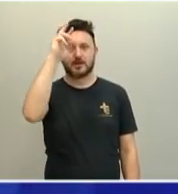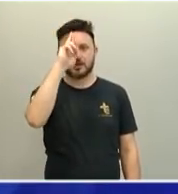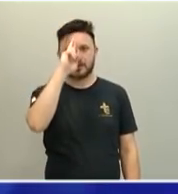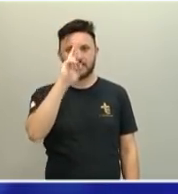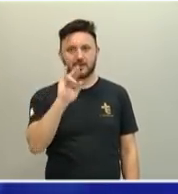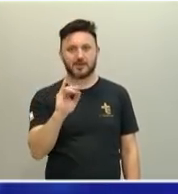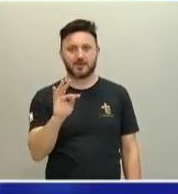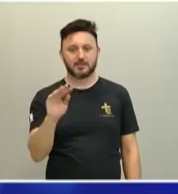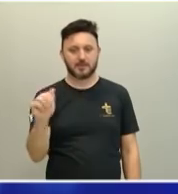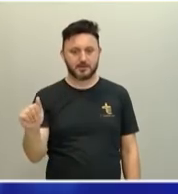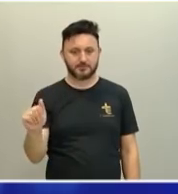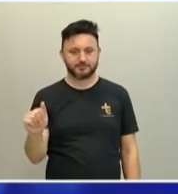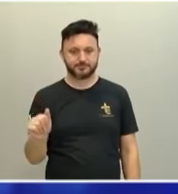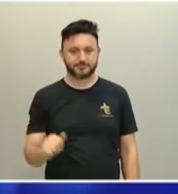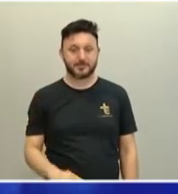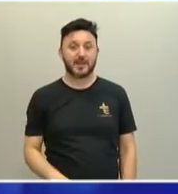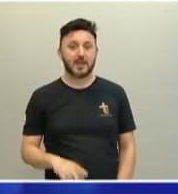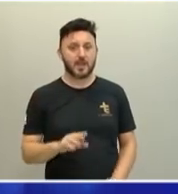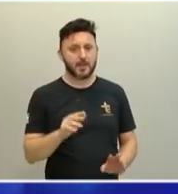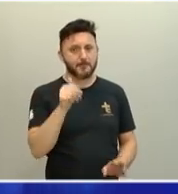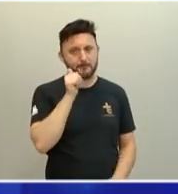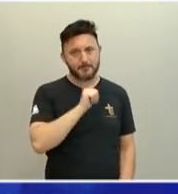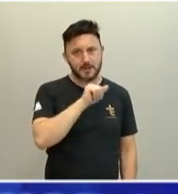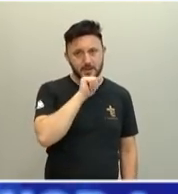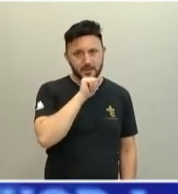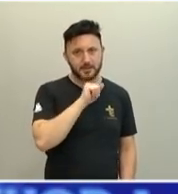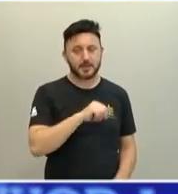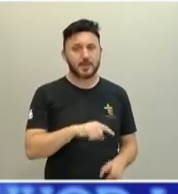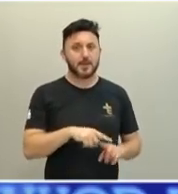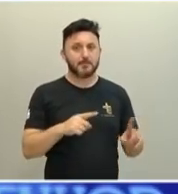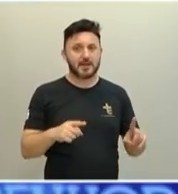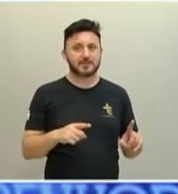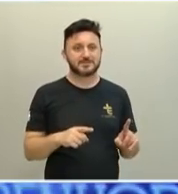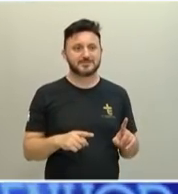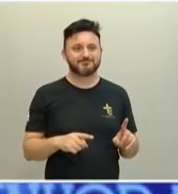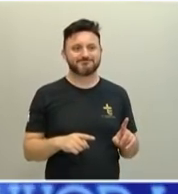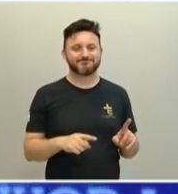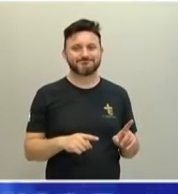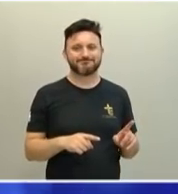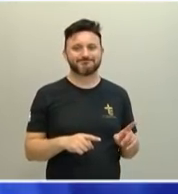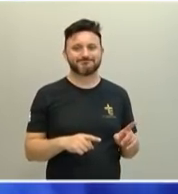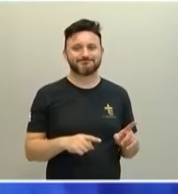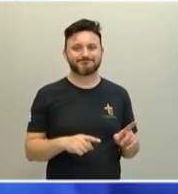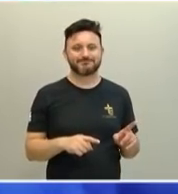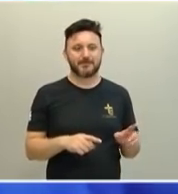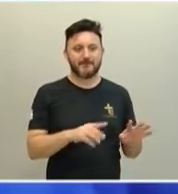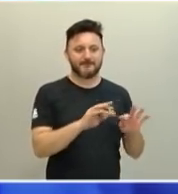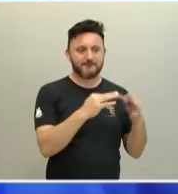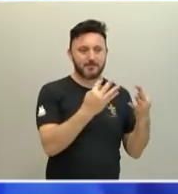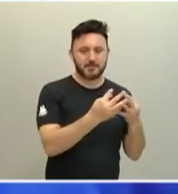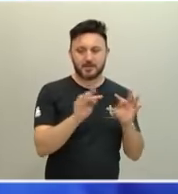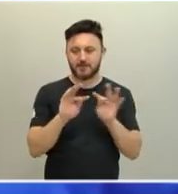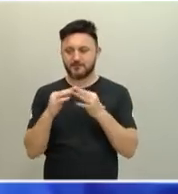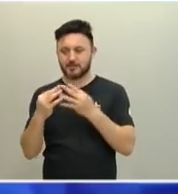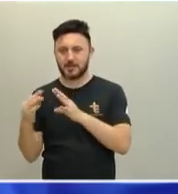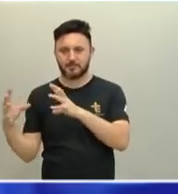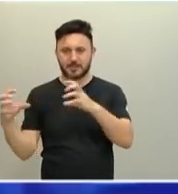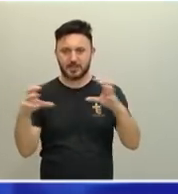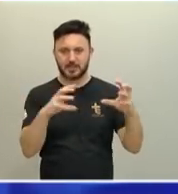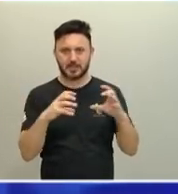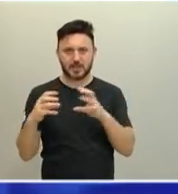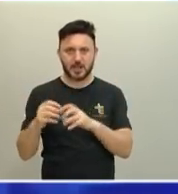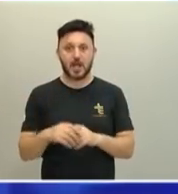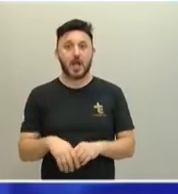morreram, a madre do convento, a superiora, falou assim, só se você reconciliar as 2 famílias de Roca Porena. Inclusive, era a família que matou o esposo